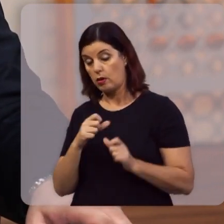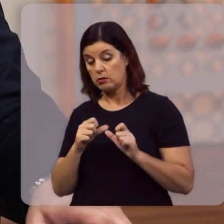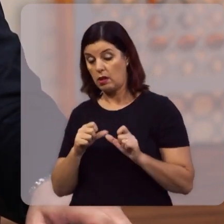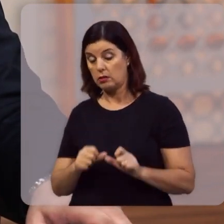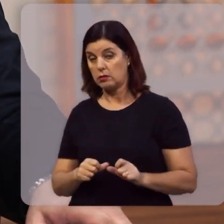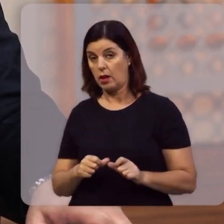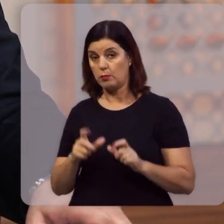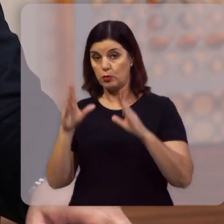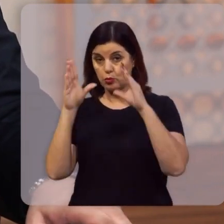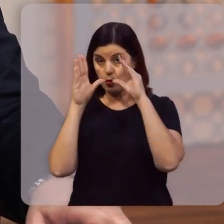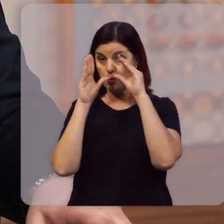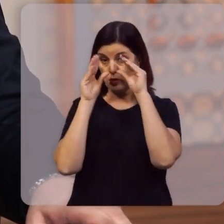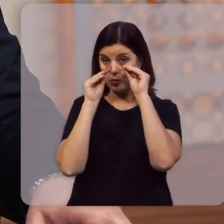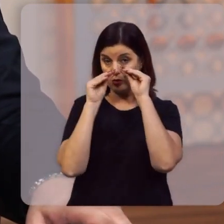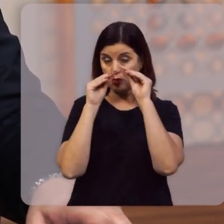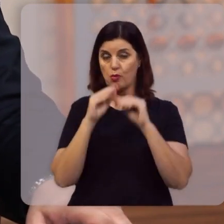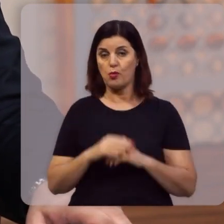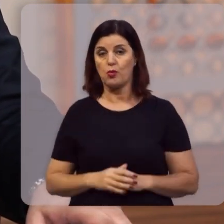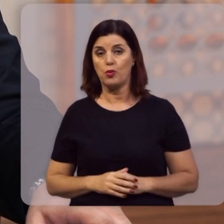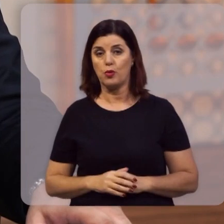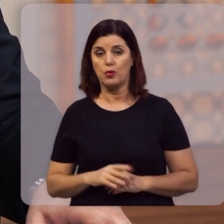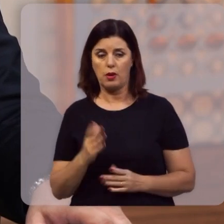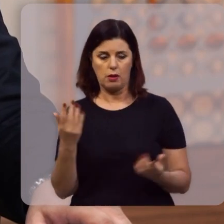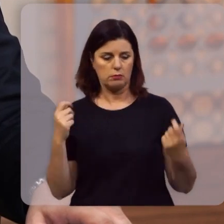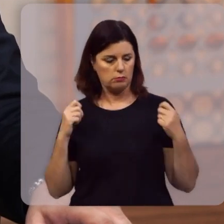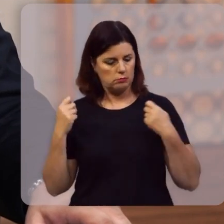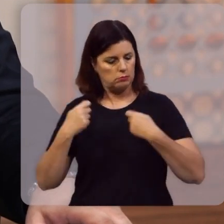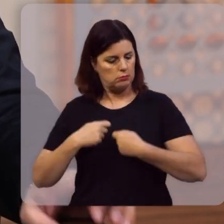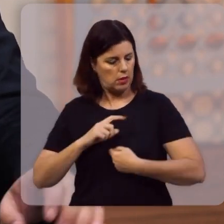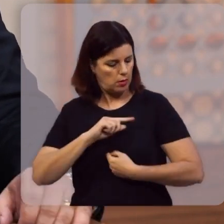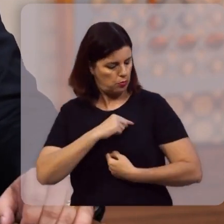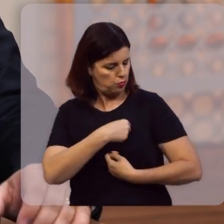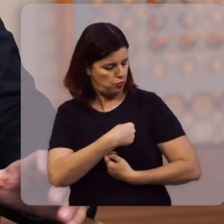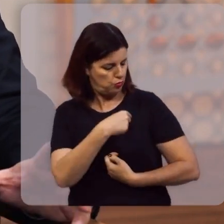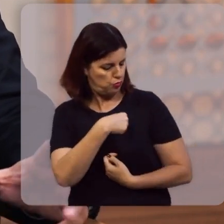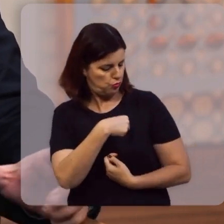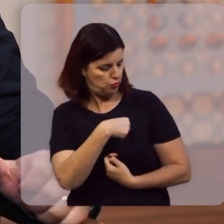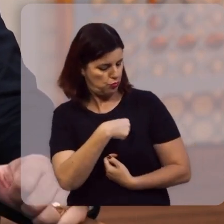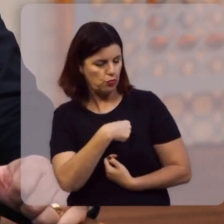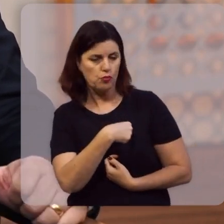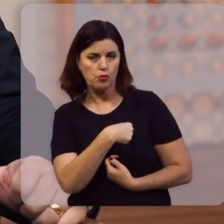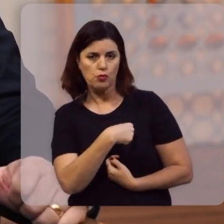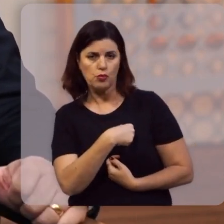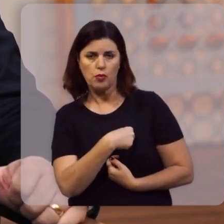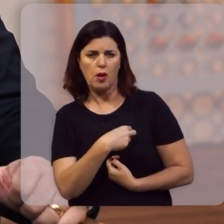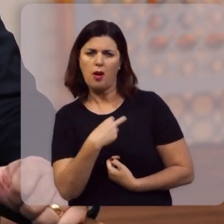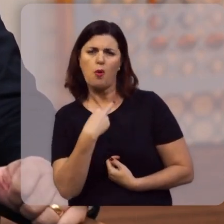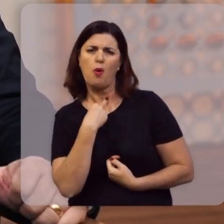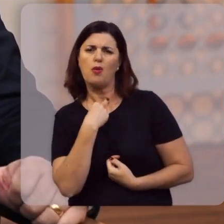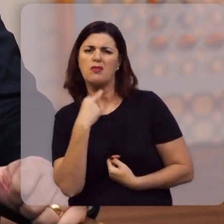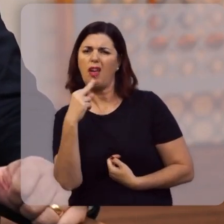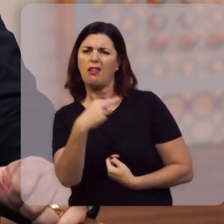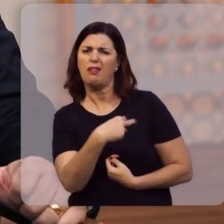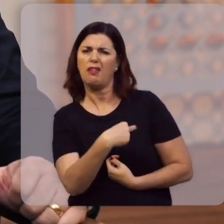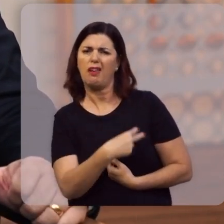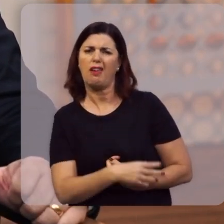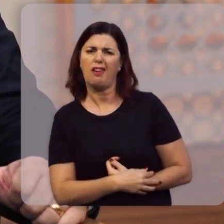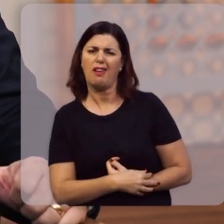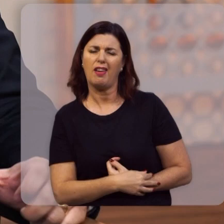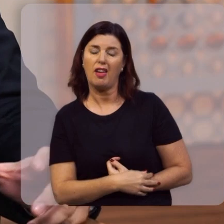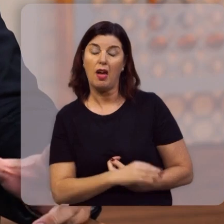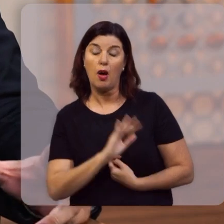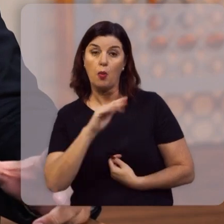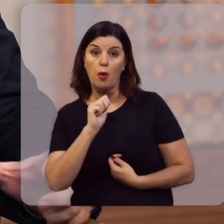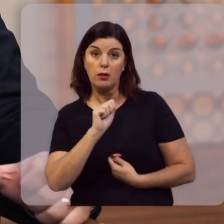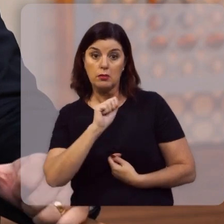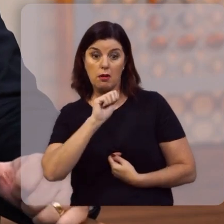no escuro e esse paletó meu tem uma mancha terrível, nós não observaremos. Mas